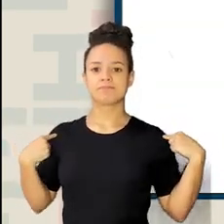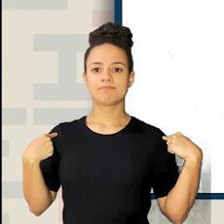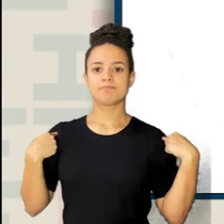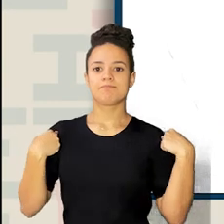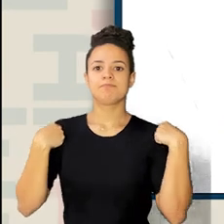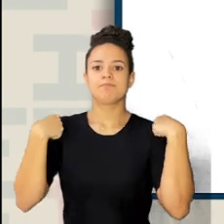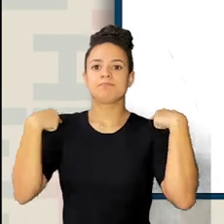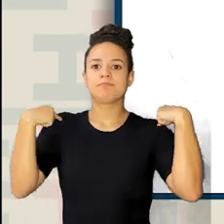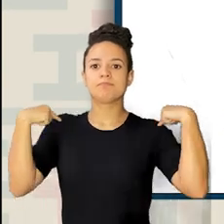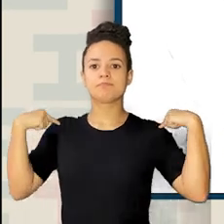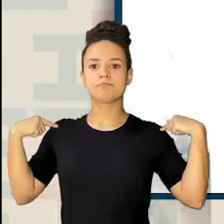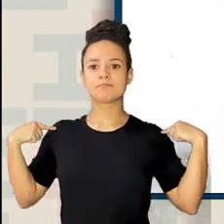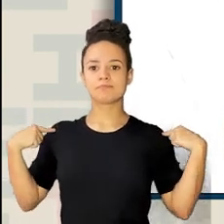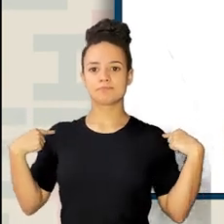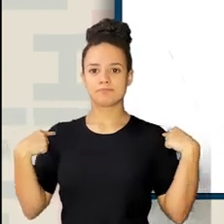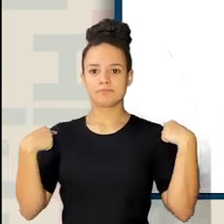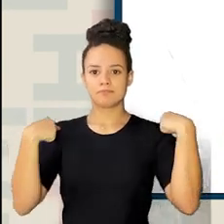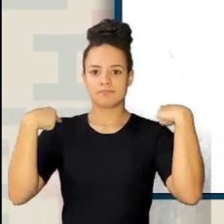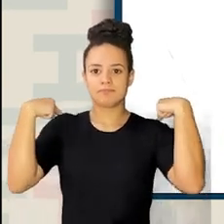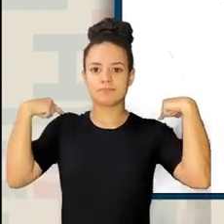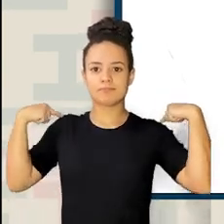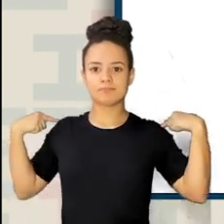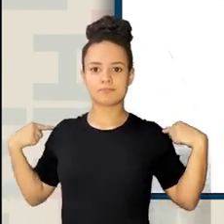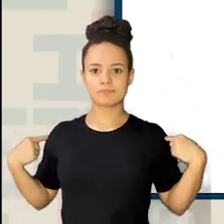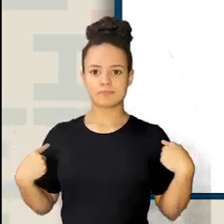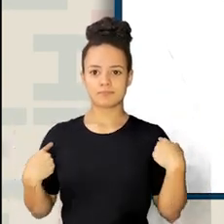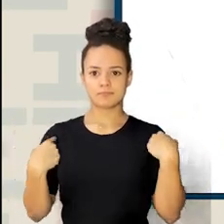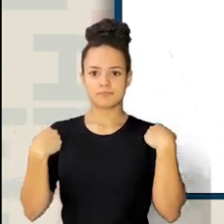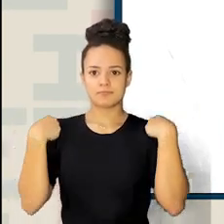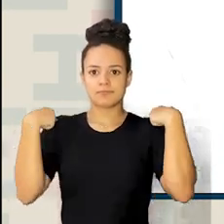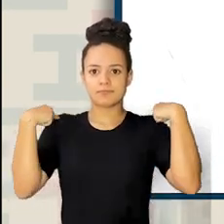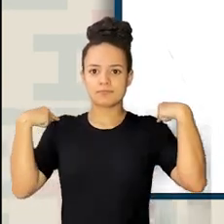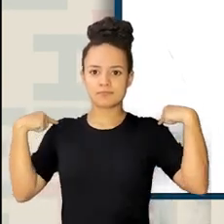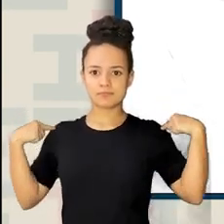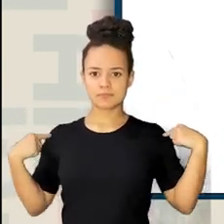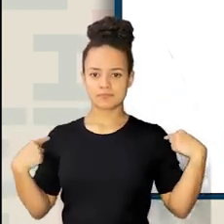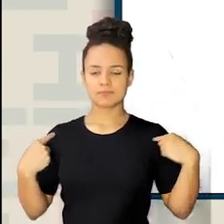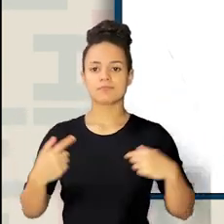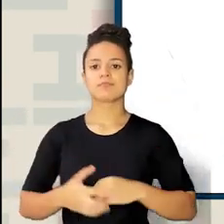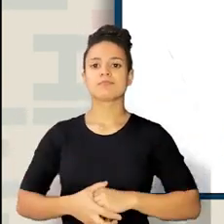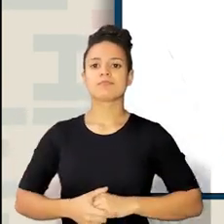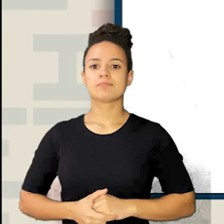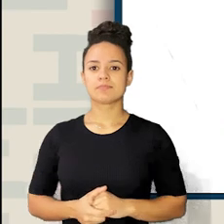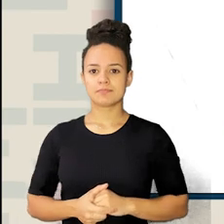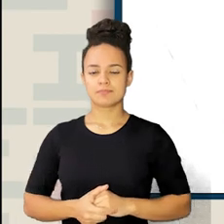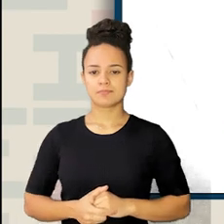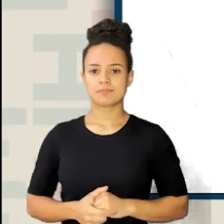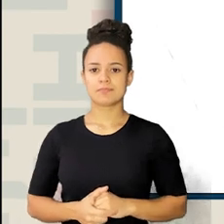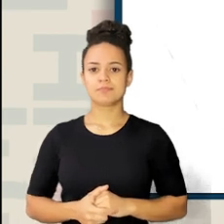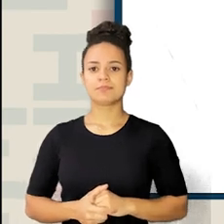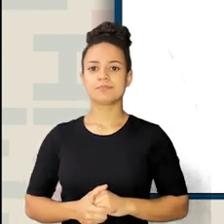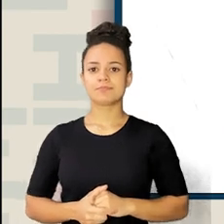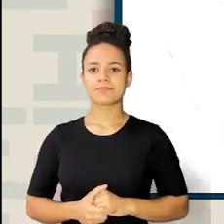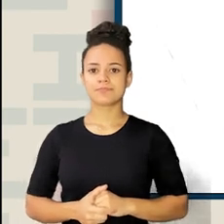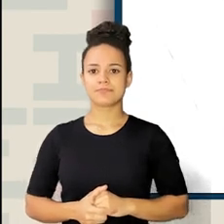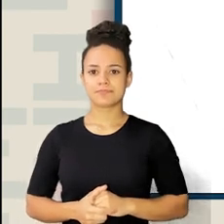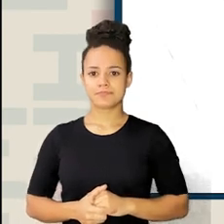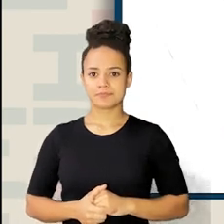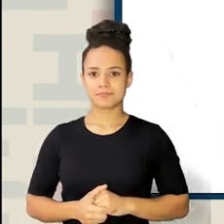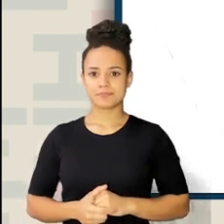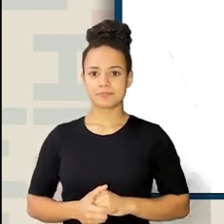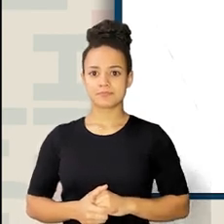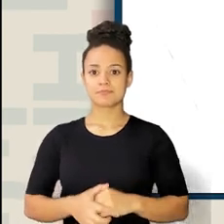2, 3, 4, 5,